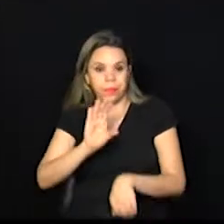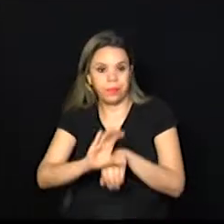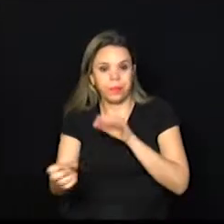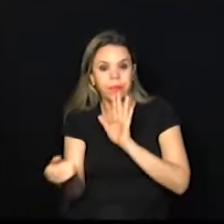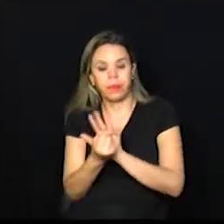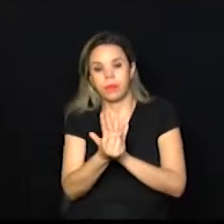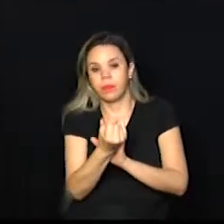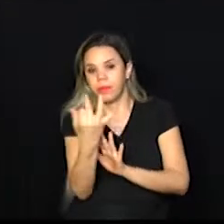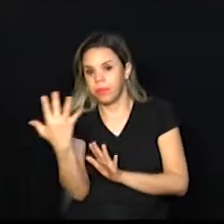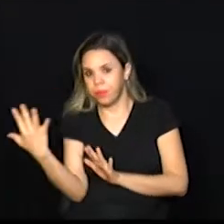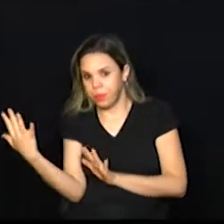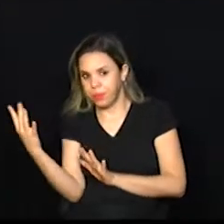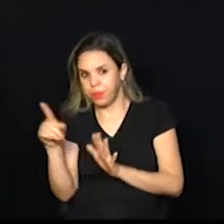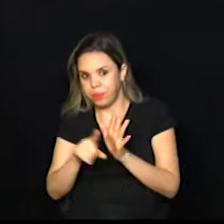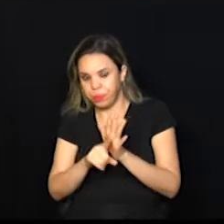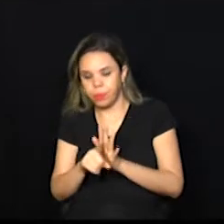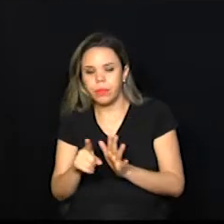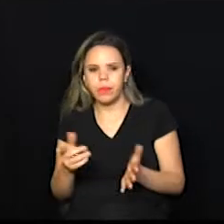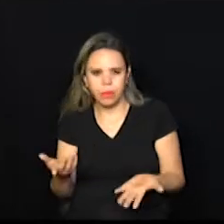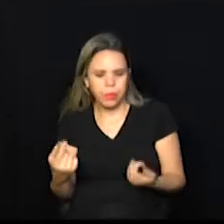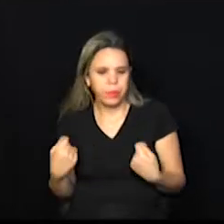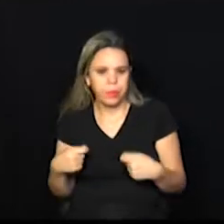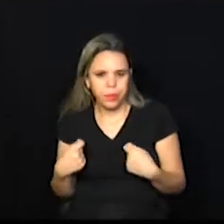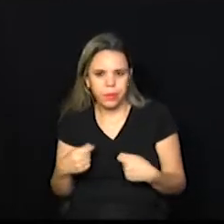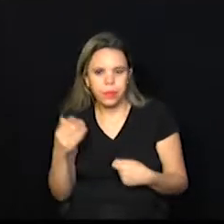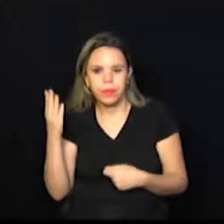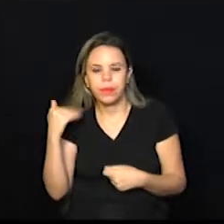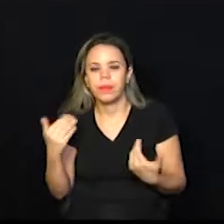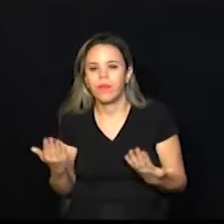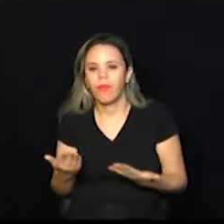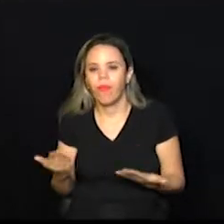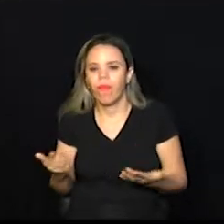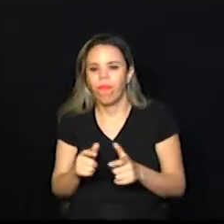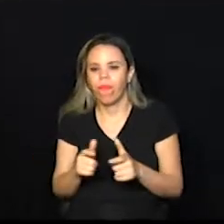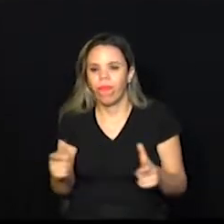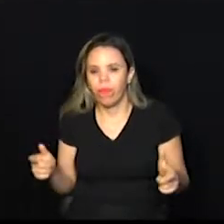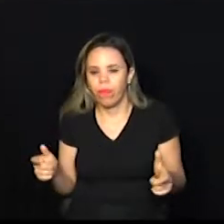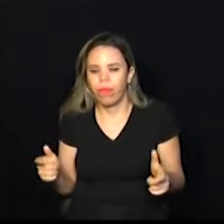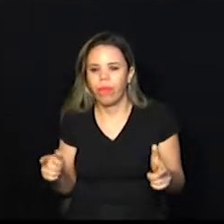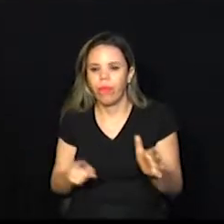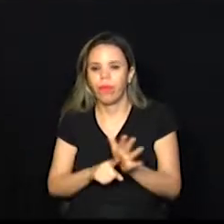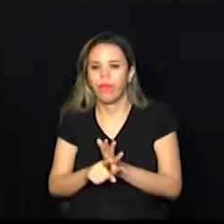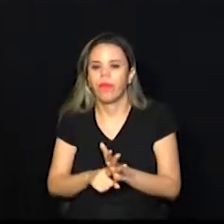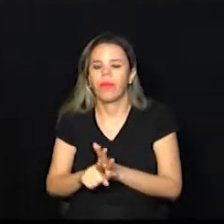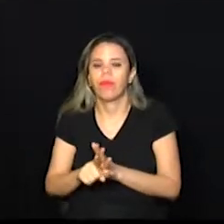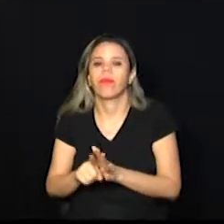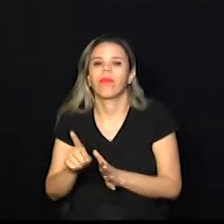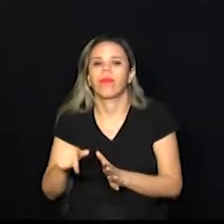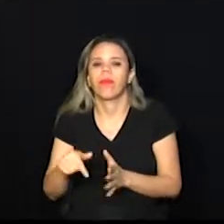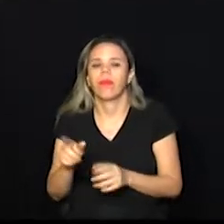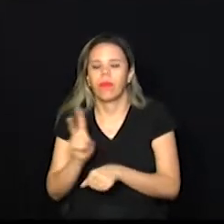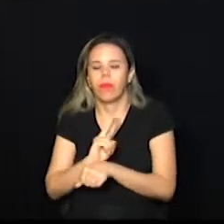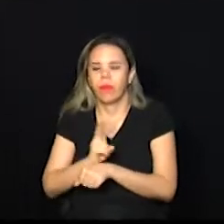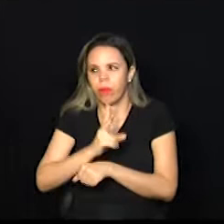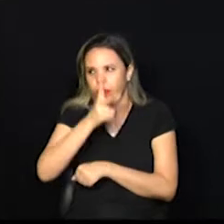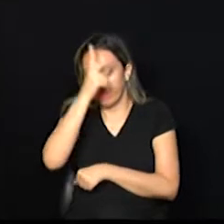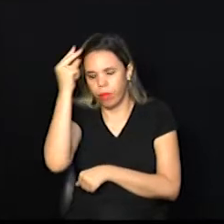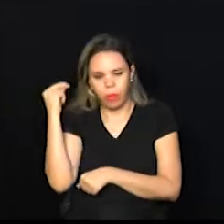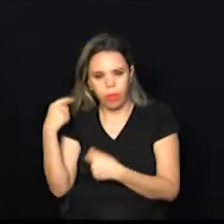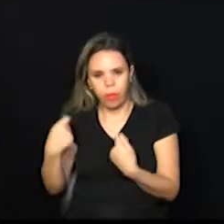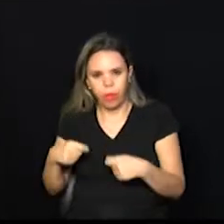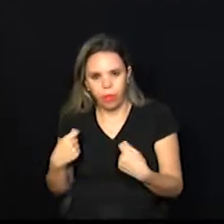isso é uma coisa que a gente precisa, né? Hoje, a maioria dos dados são da segurança pública e a gente